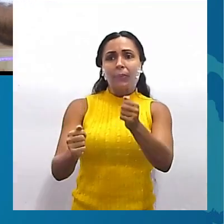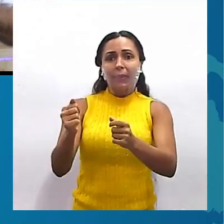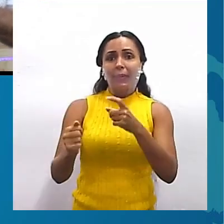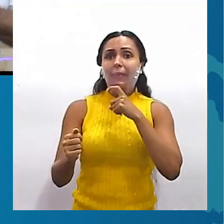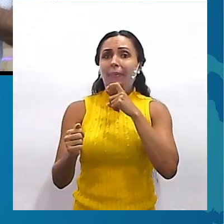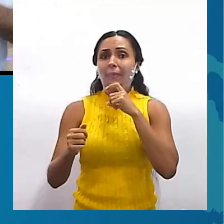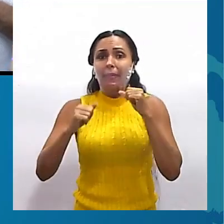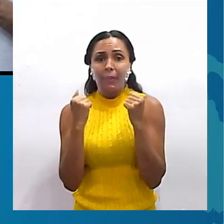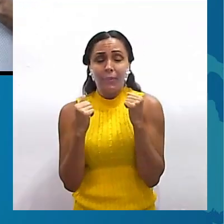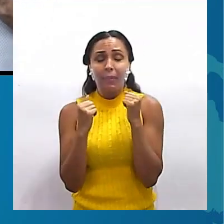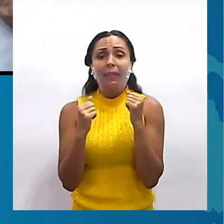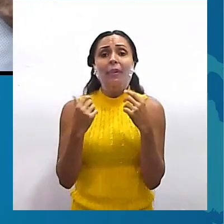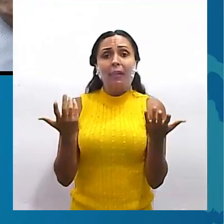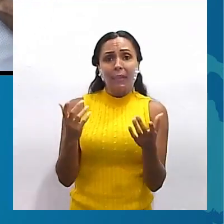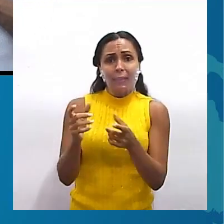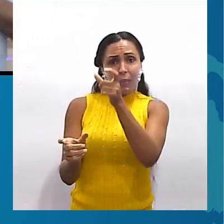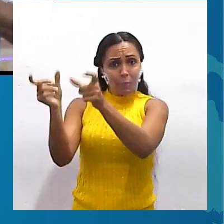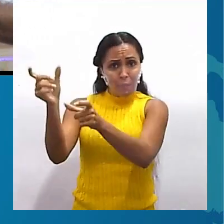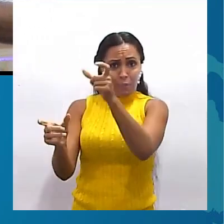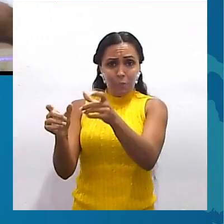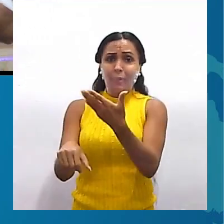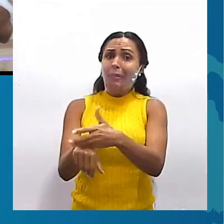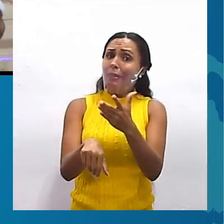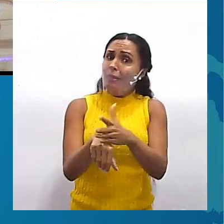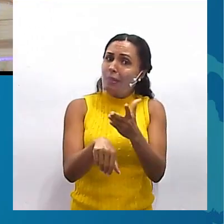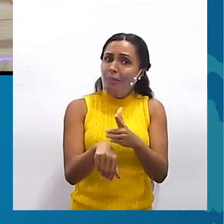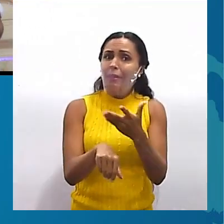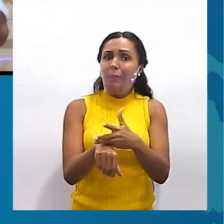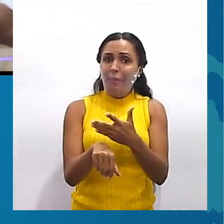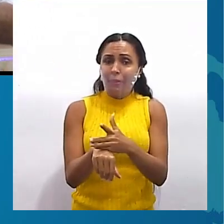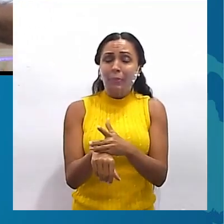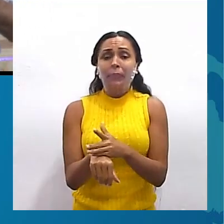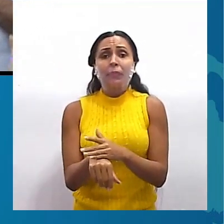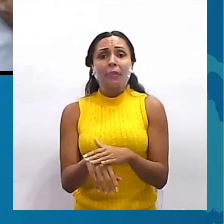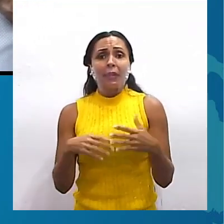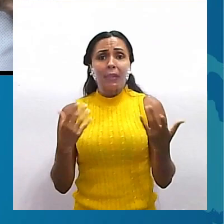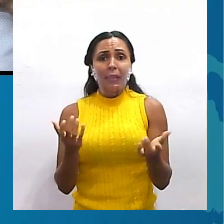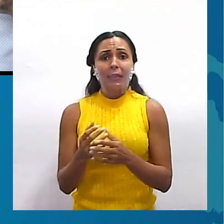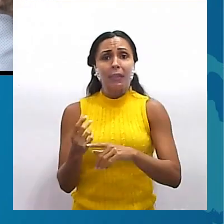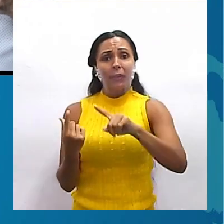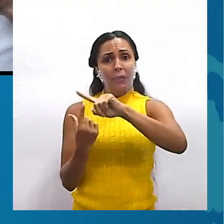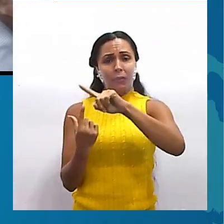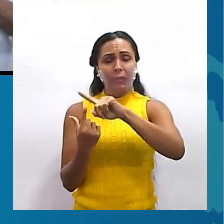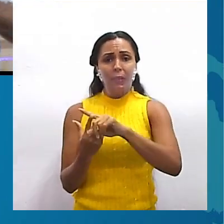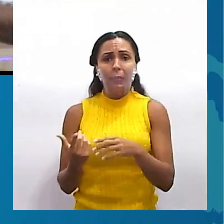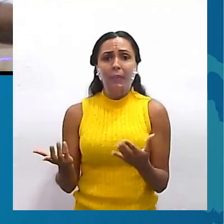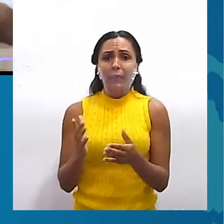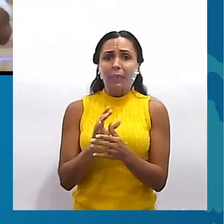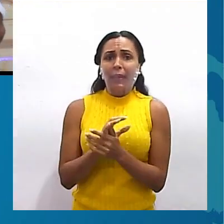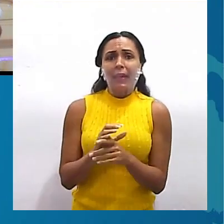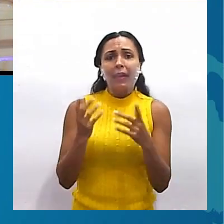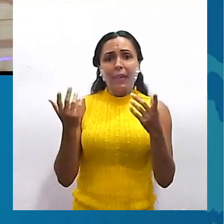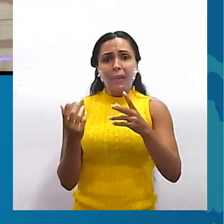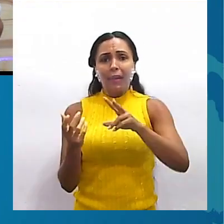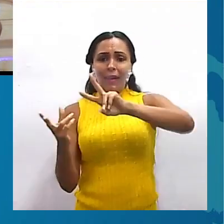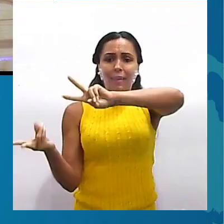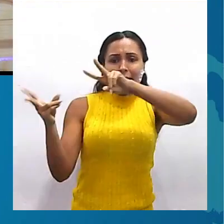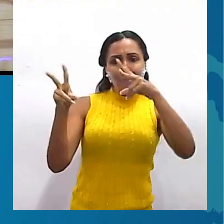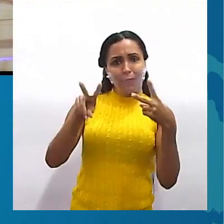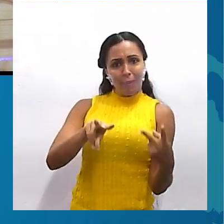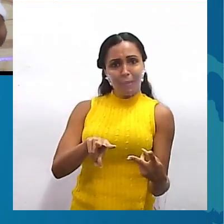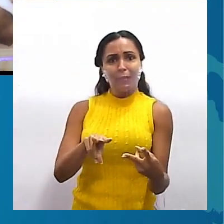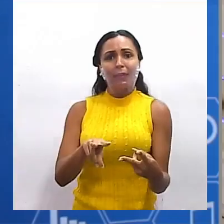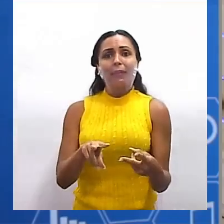pessoas treinadas. Então, são tipos de cargas especiais. Quando a gente fala logística reversa foi uma